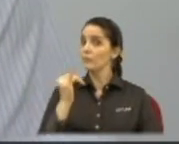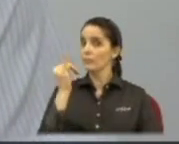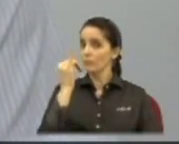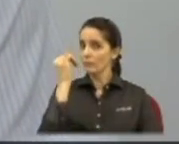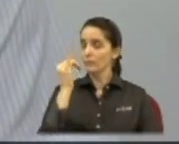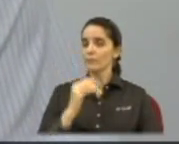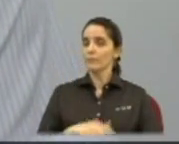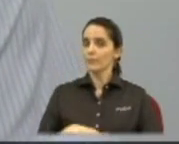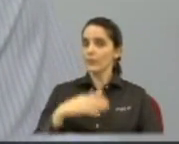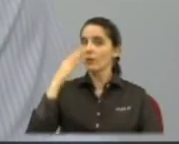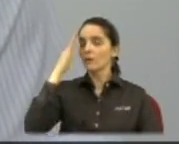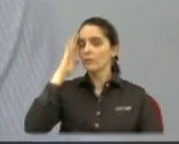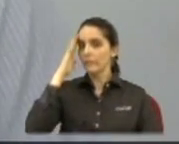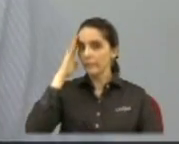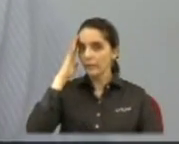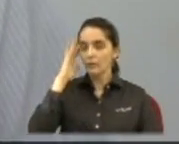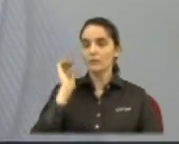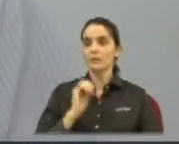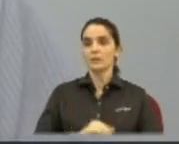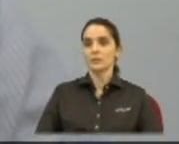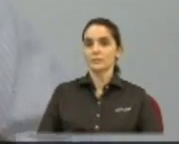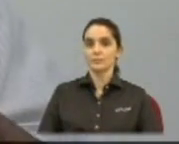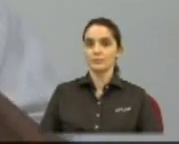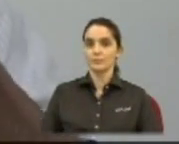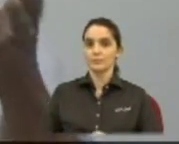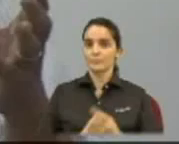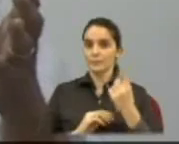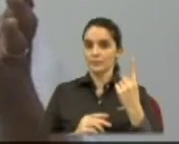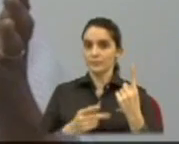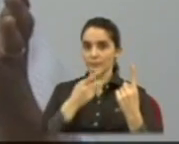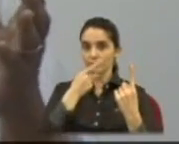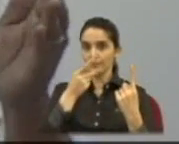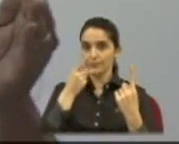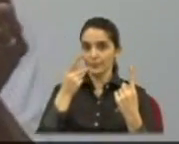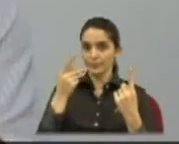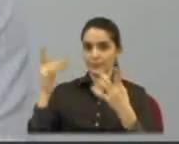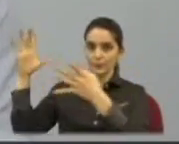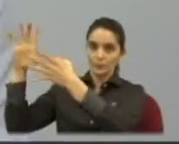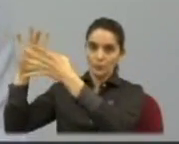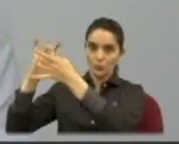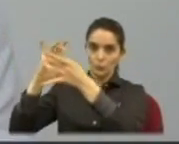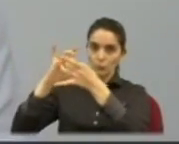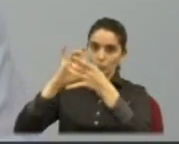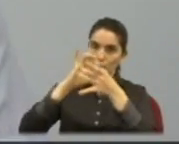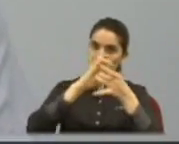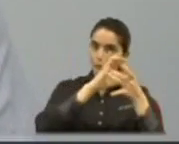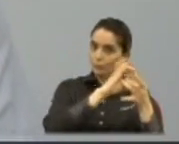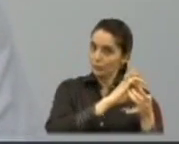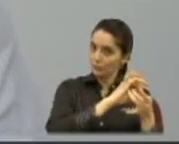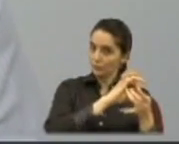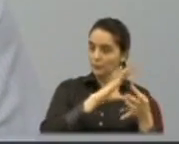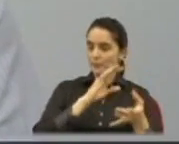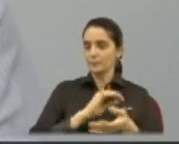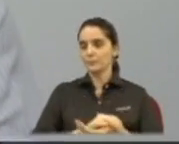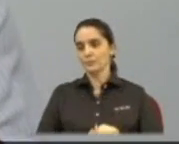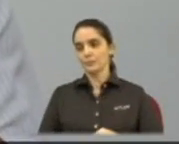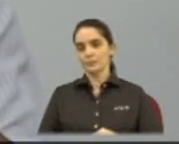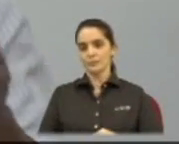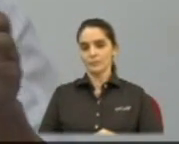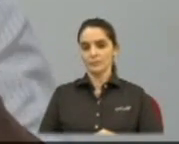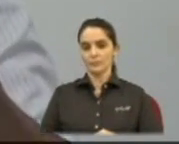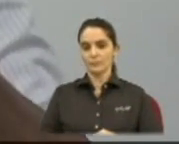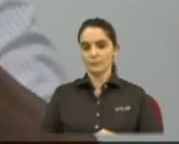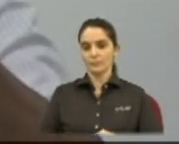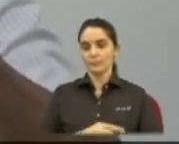gente entender quando uma fala está num contexto. Quando você reduz isso a alguns